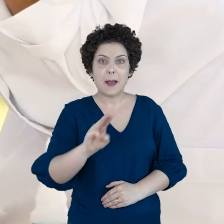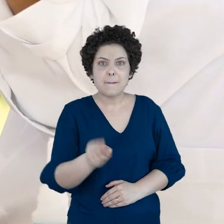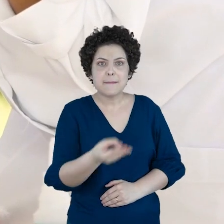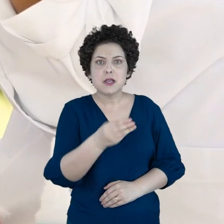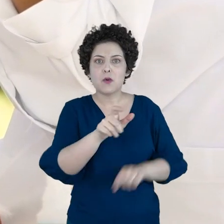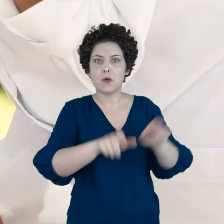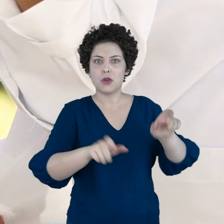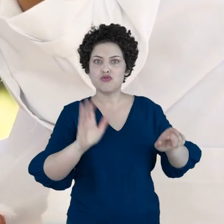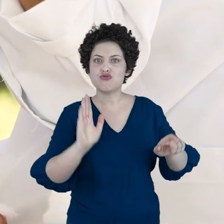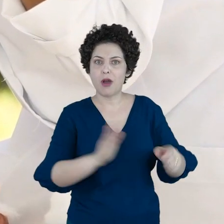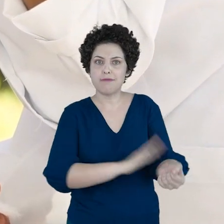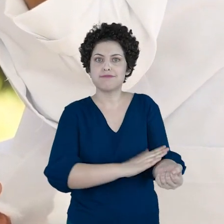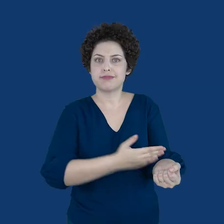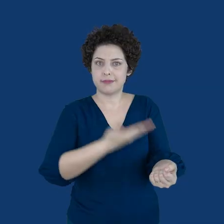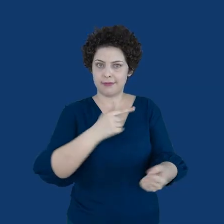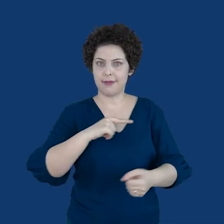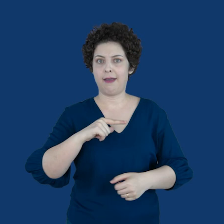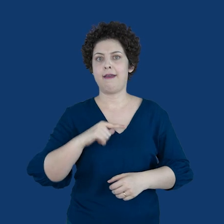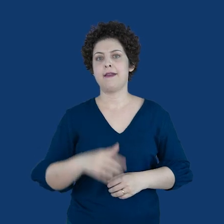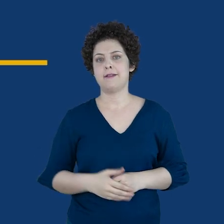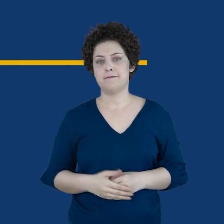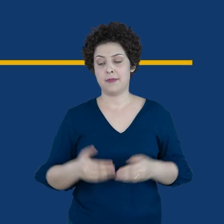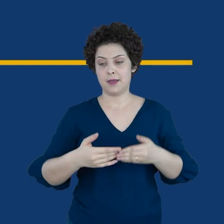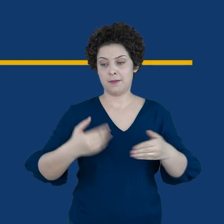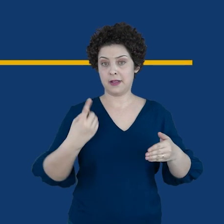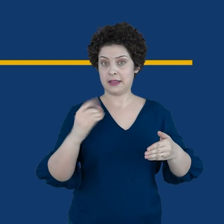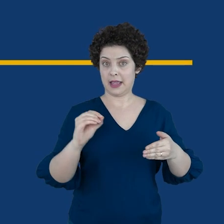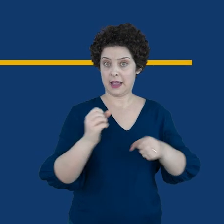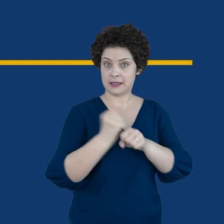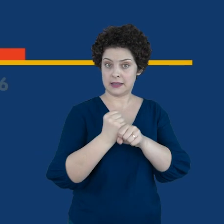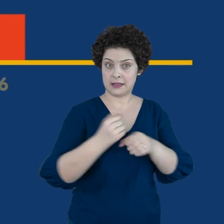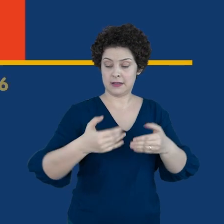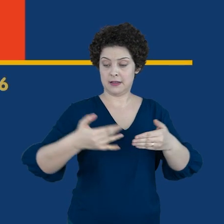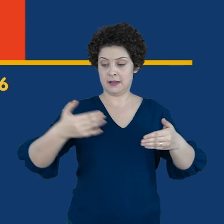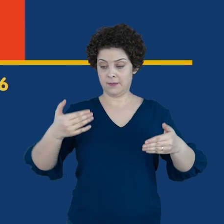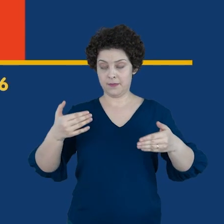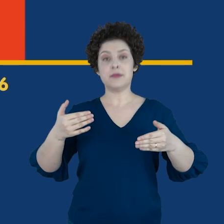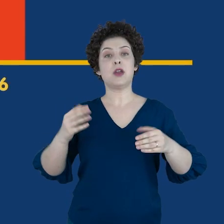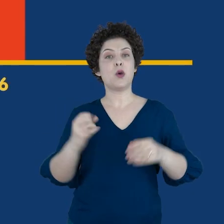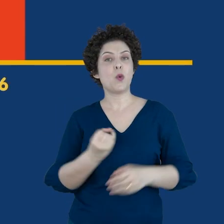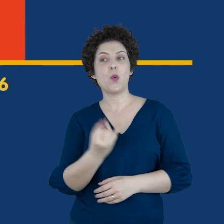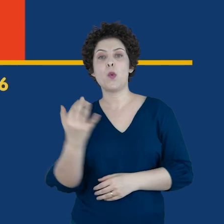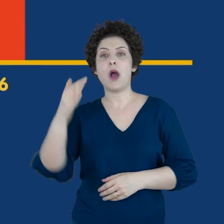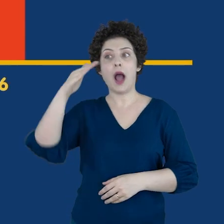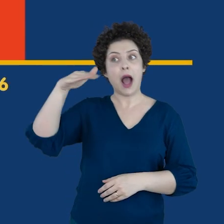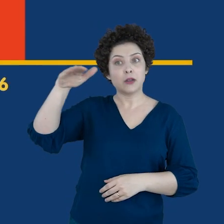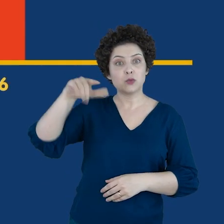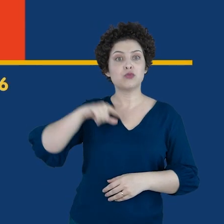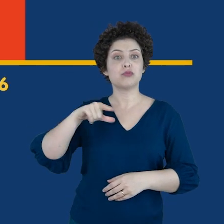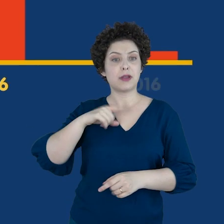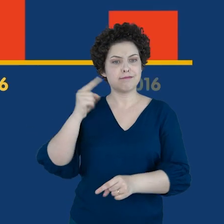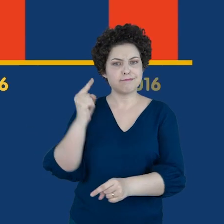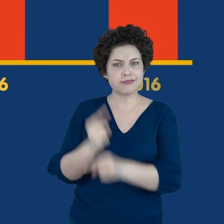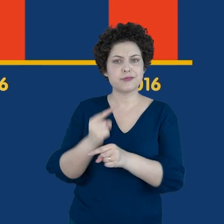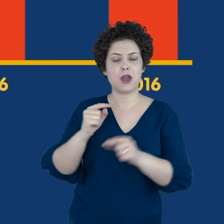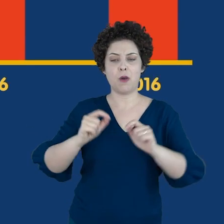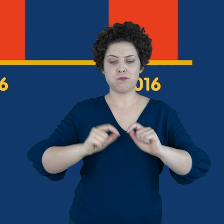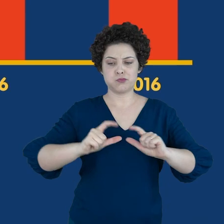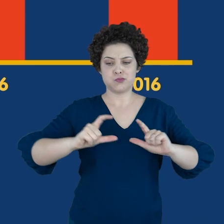de hipertensos. Na última década, o número de adultos diagnosticados com hipertensão